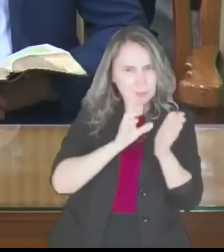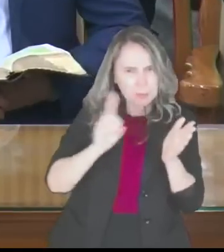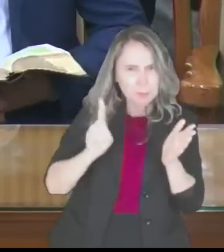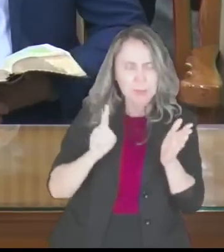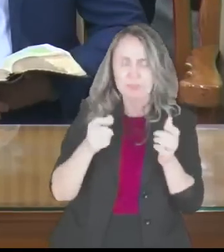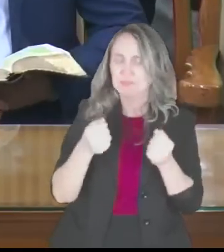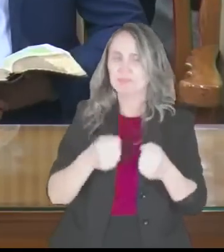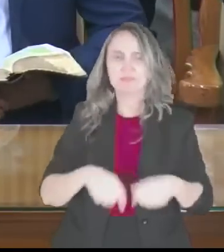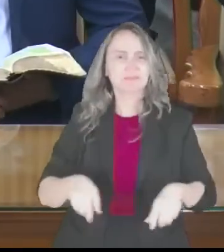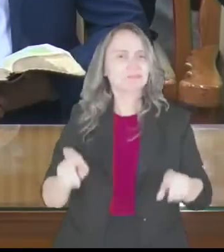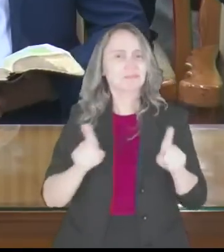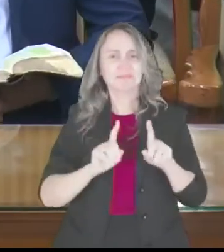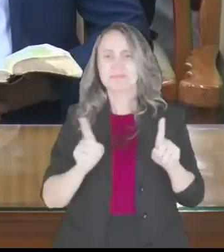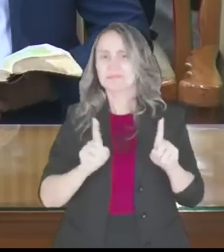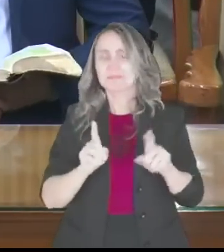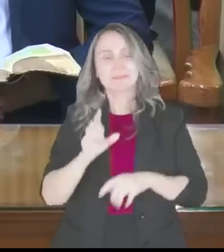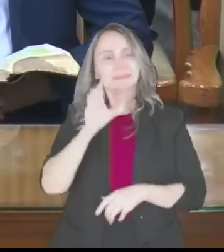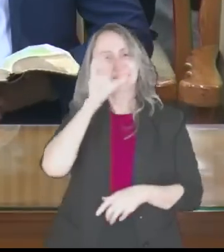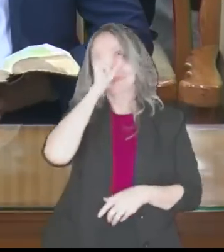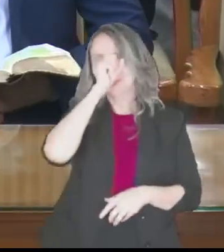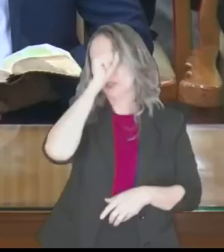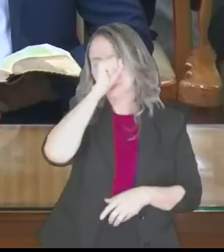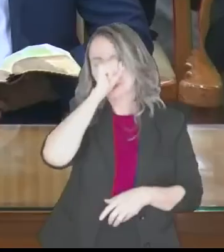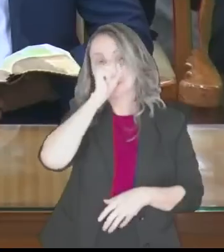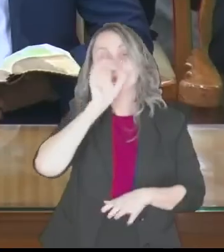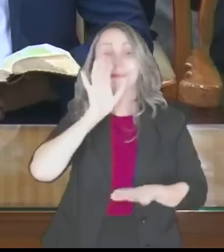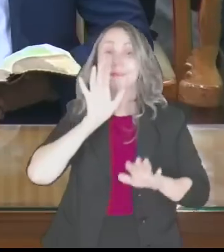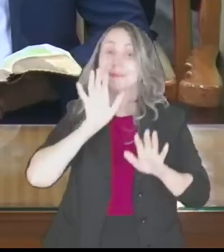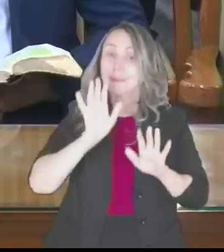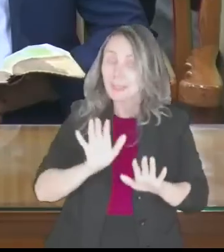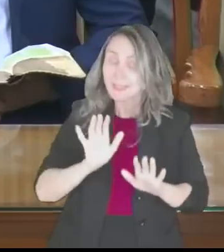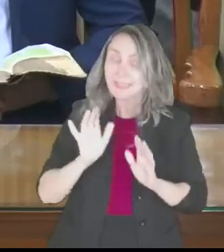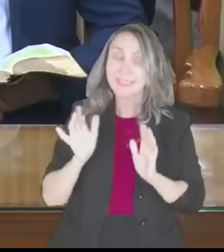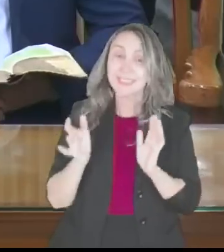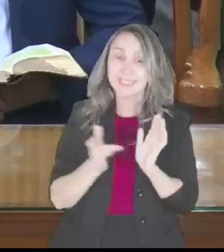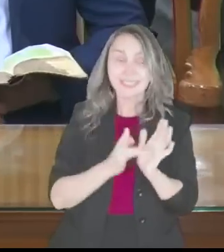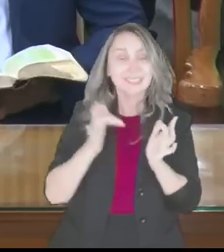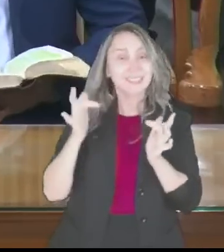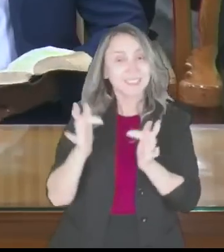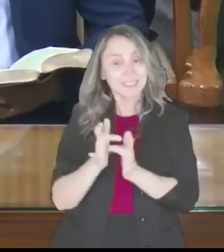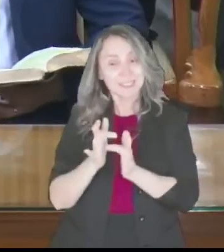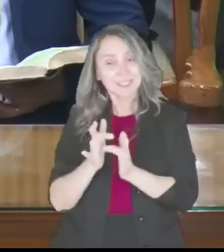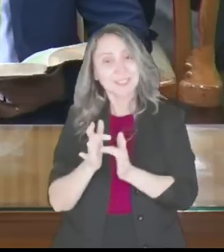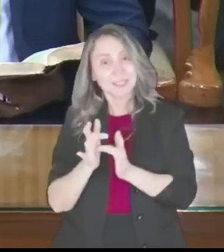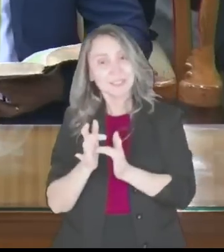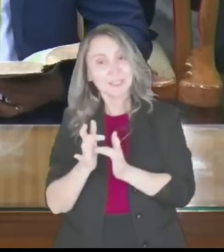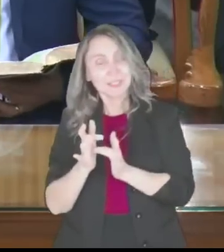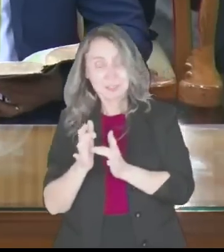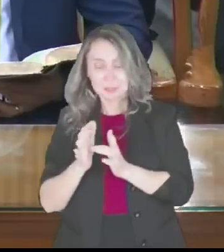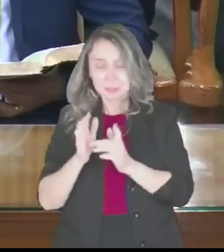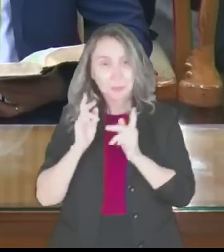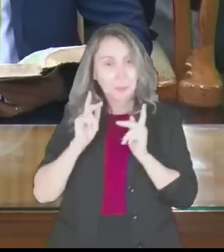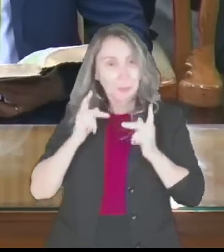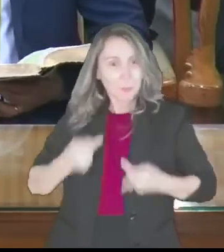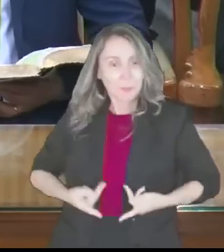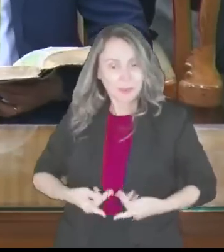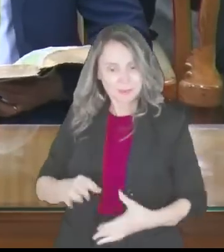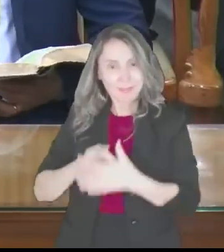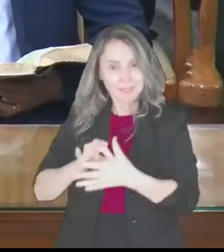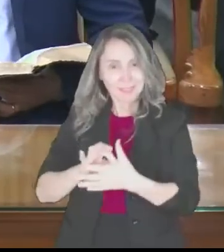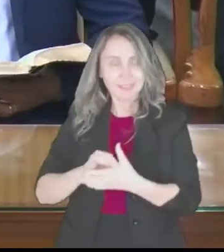Deus não precisava aprender. Agora Jesus como homem precisava orar, precisava ler as Escrituras e precisava